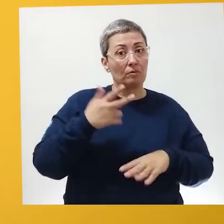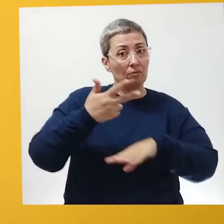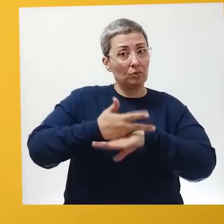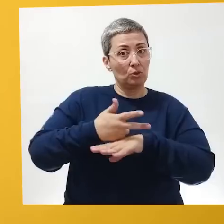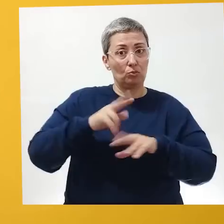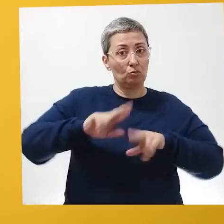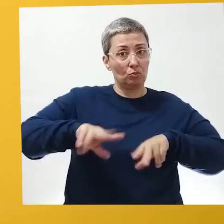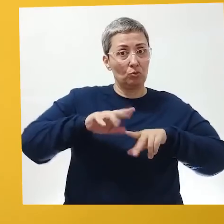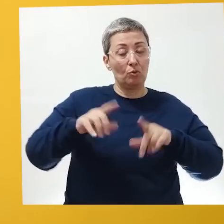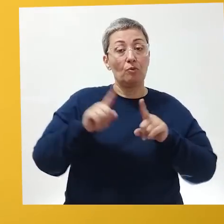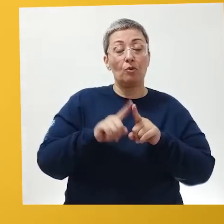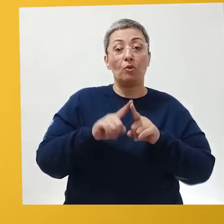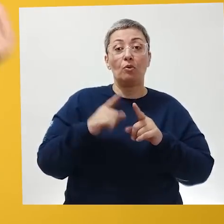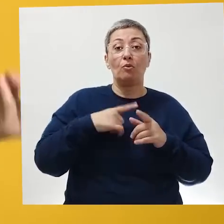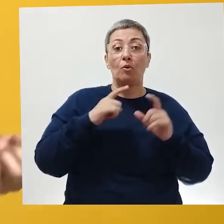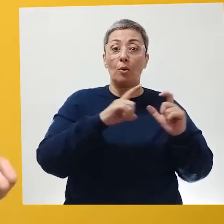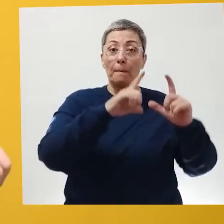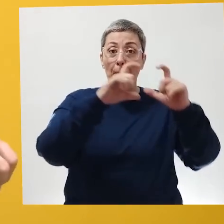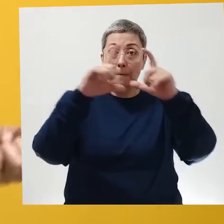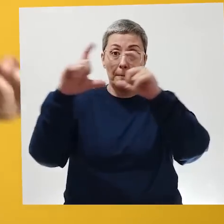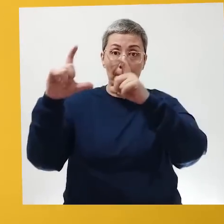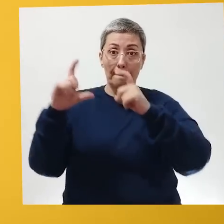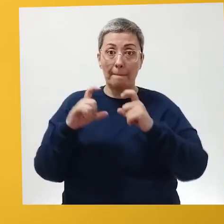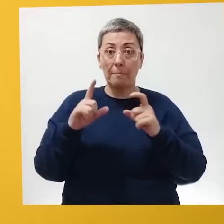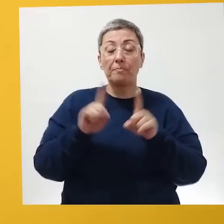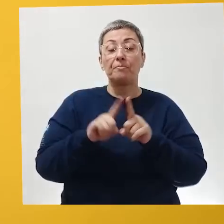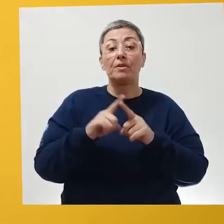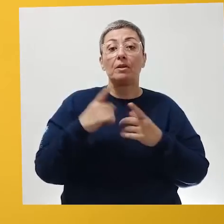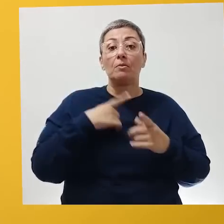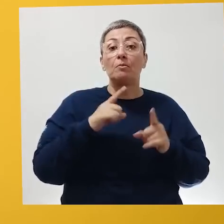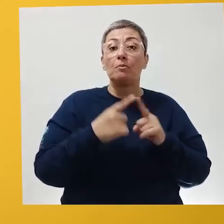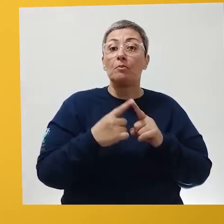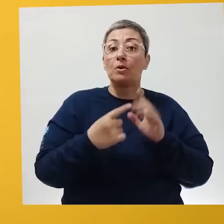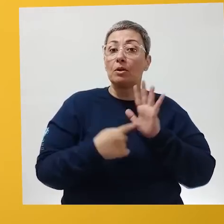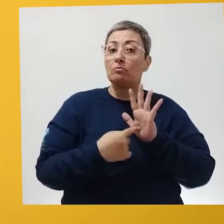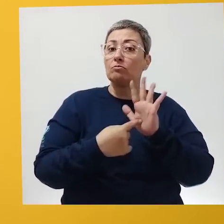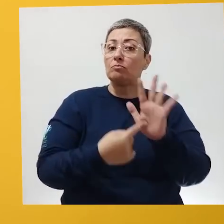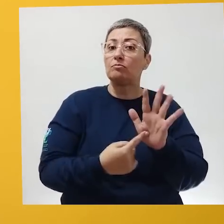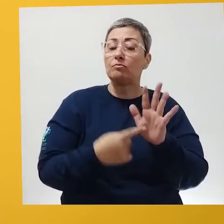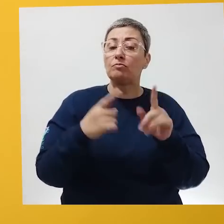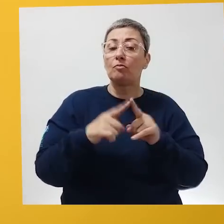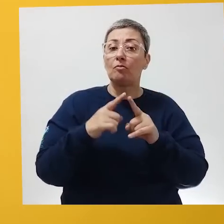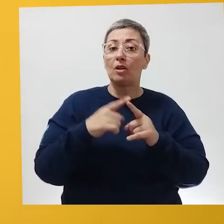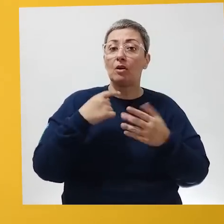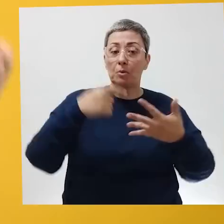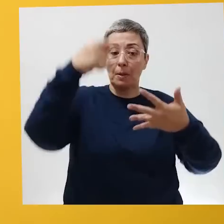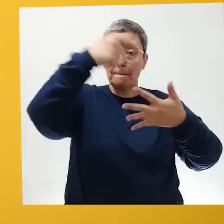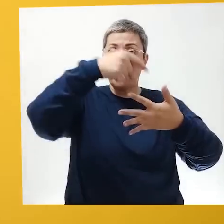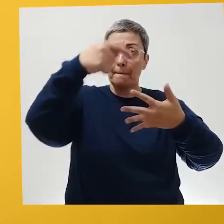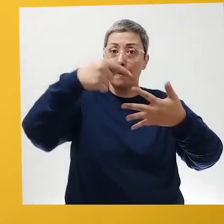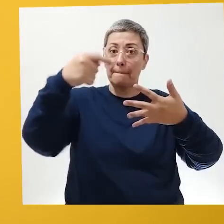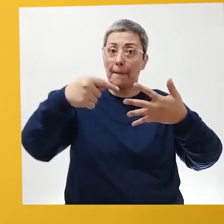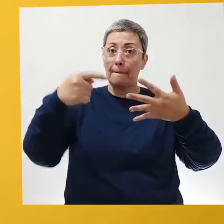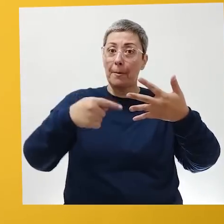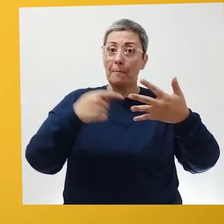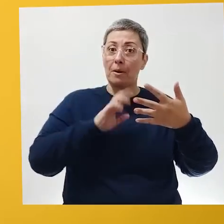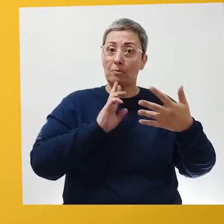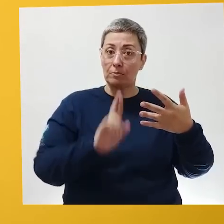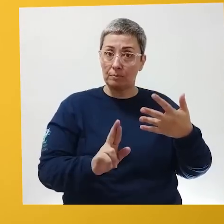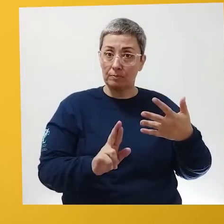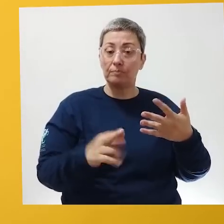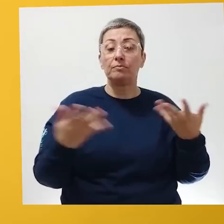vídeo, eu vou utilizar de imagens, né? Imagens que mostram esse encadeamento de